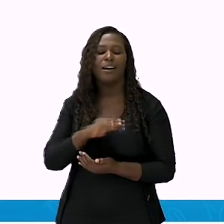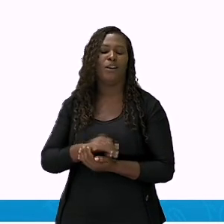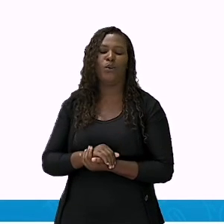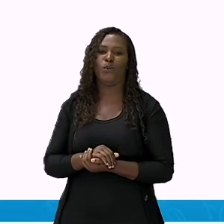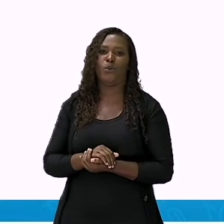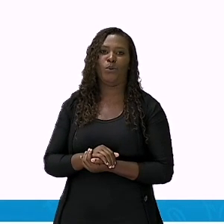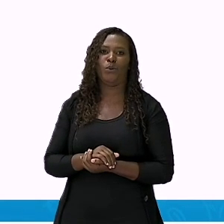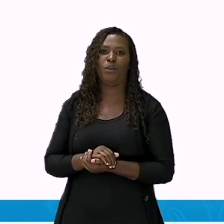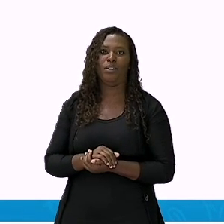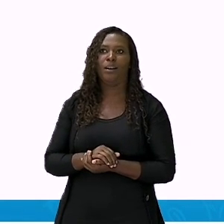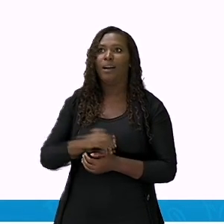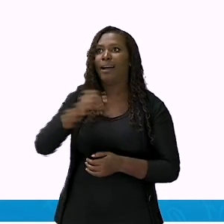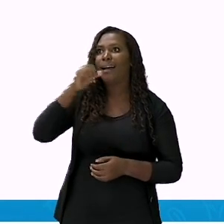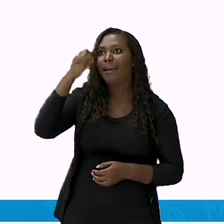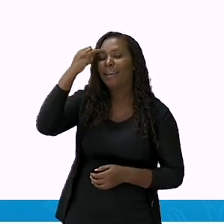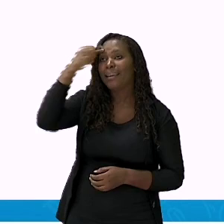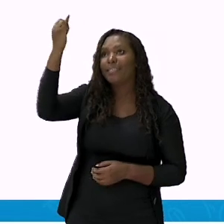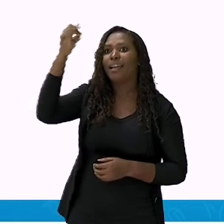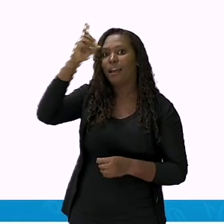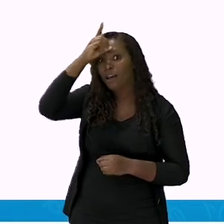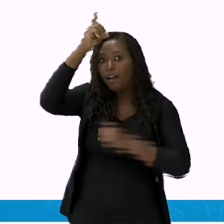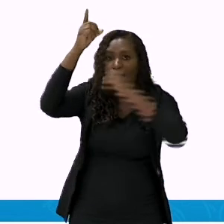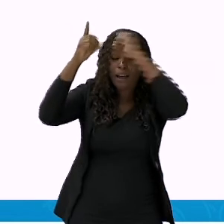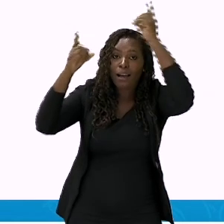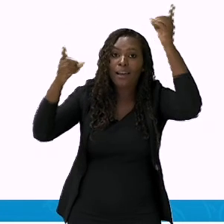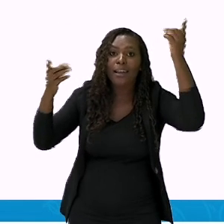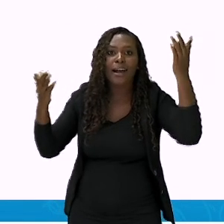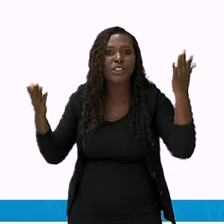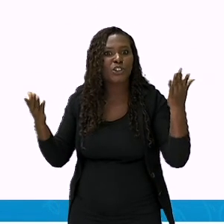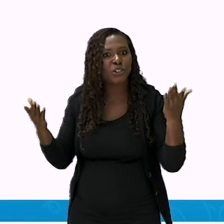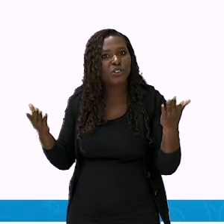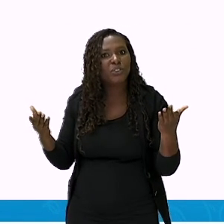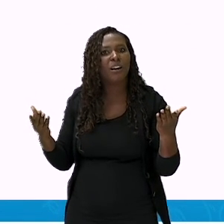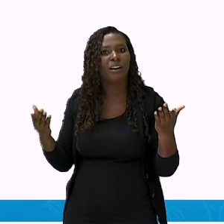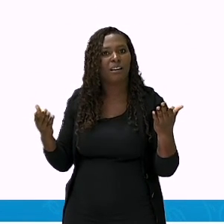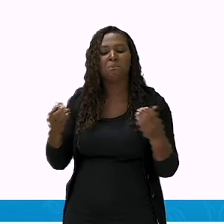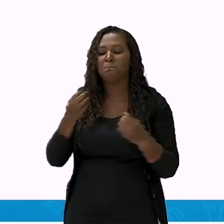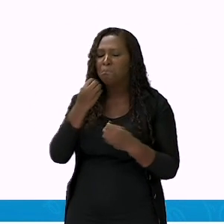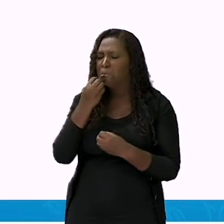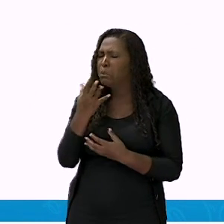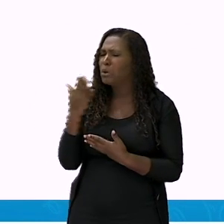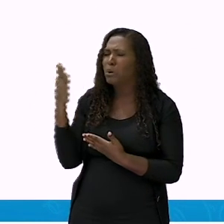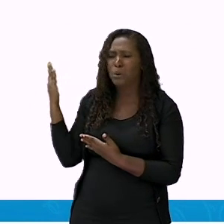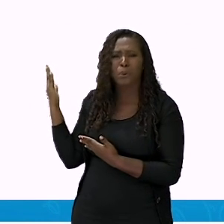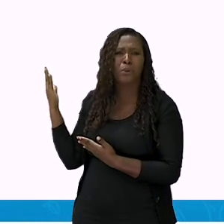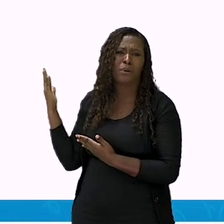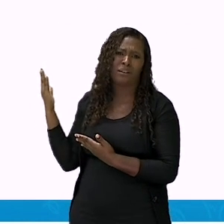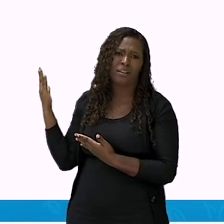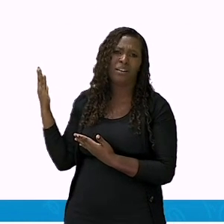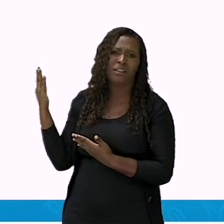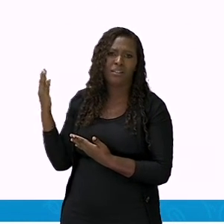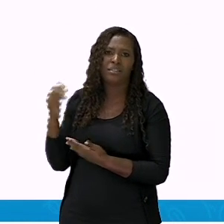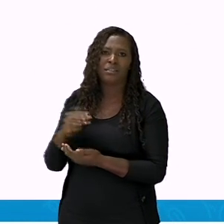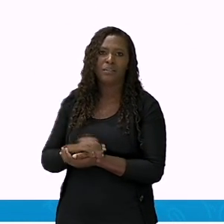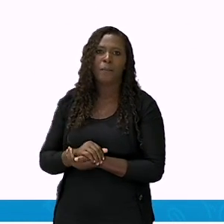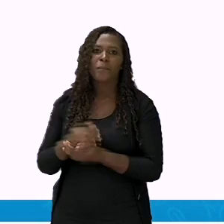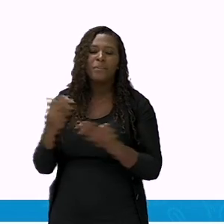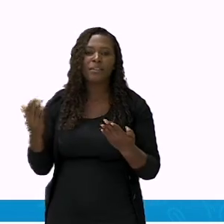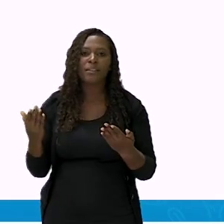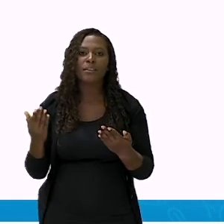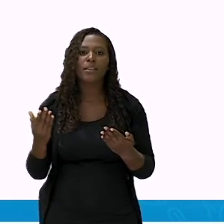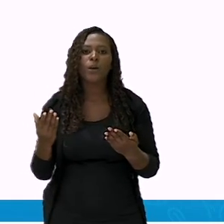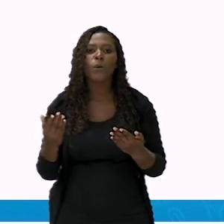Olha só que criatividade. Esse aí já tem, além do gotejamento, ainda tem algumas pinceladas que você vê nas texturas